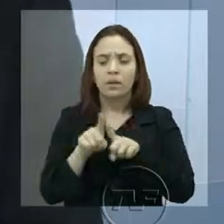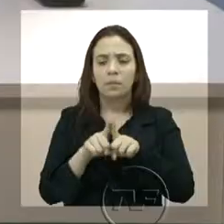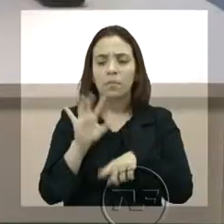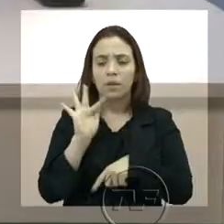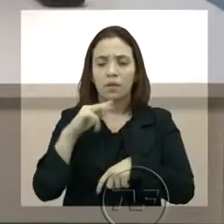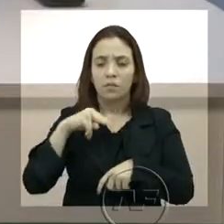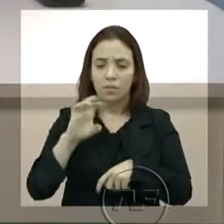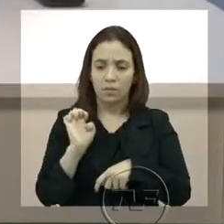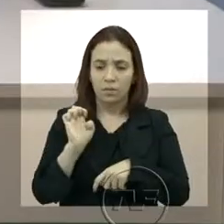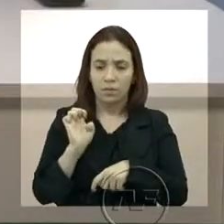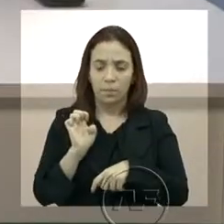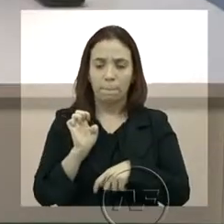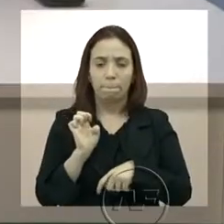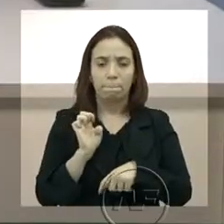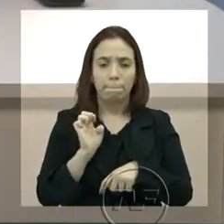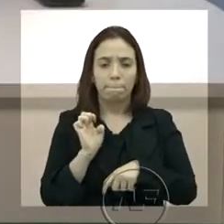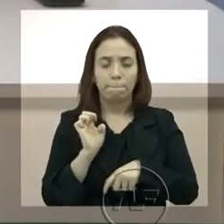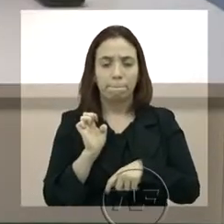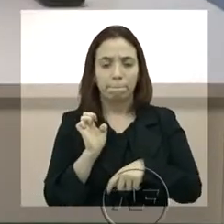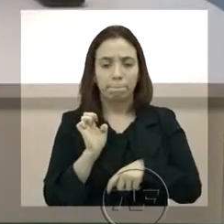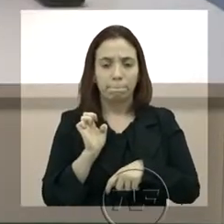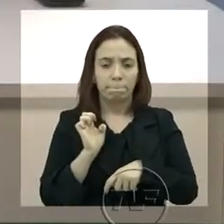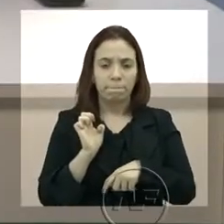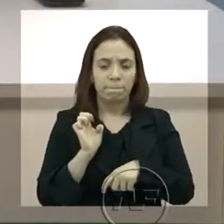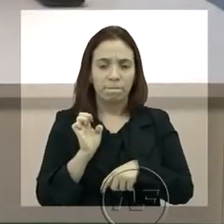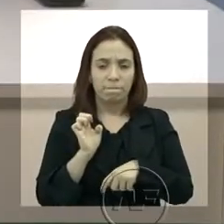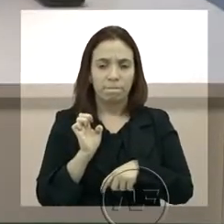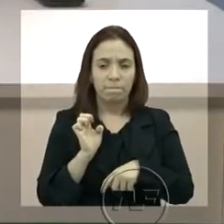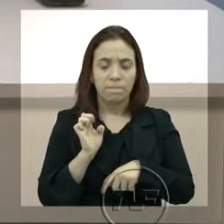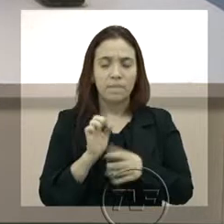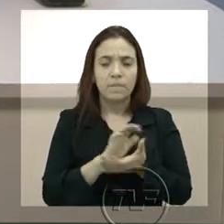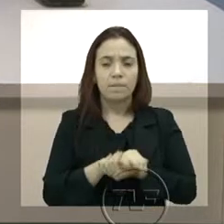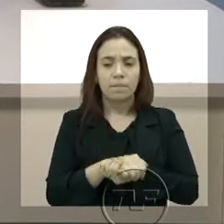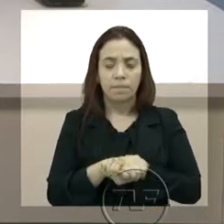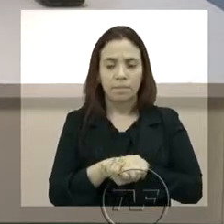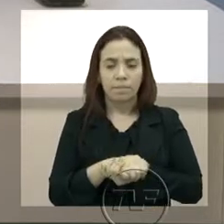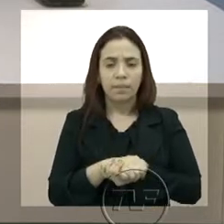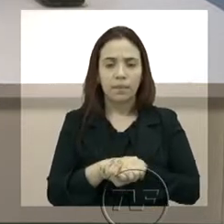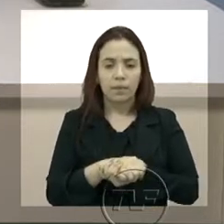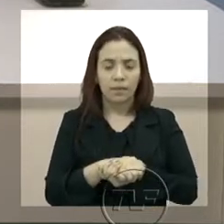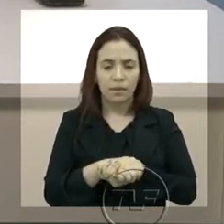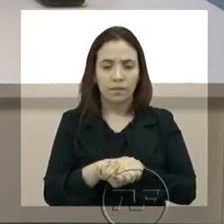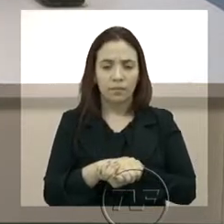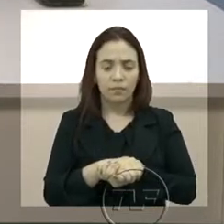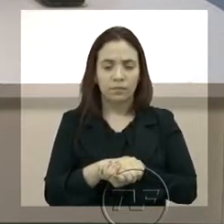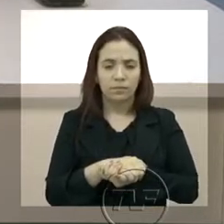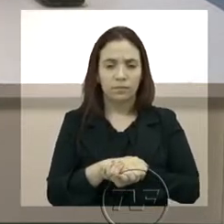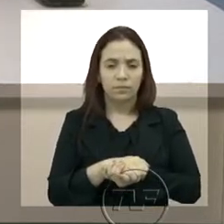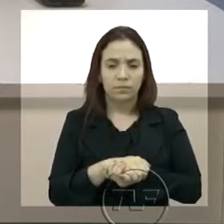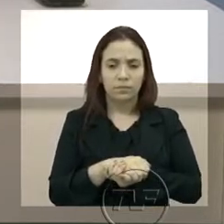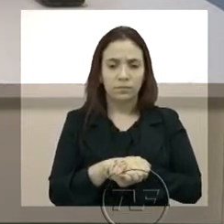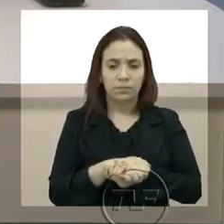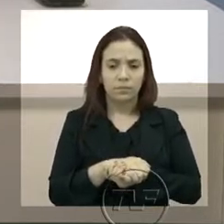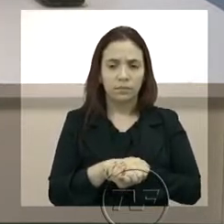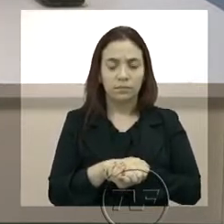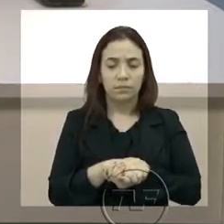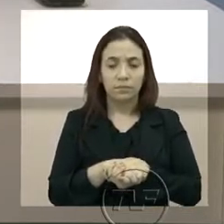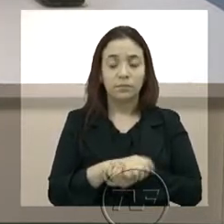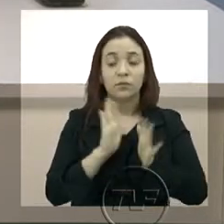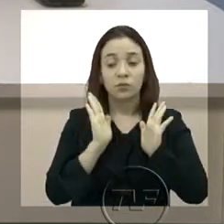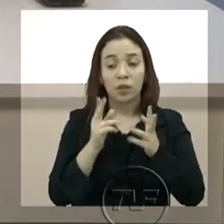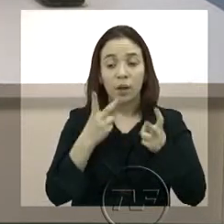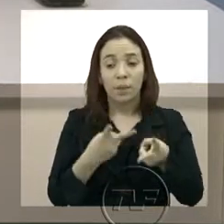fala? Exatamente, Que Fundo é gerido Nacional. pelo Banco do Nordeste. Né? E uma parte também virá pelo BNDES. Pelo Quer dizer, BNDES. a gente já